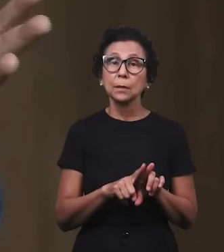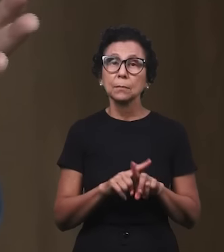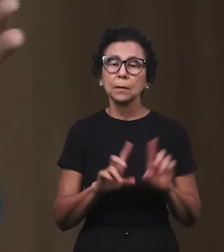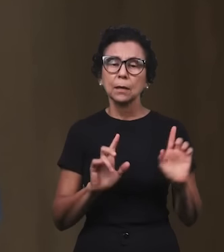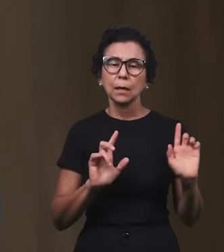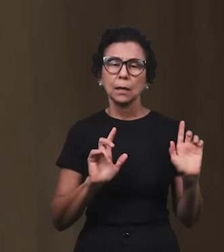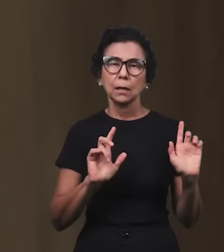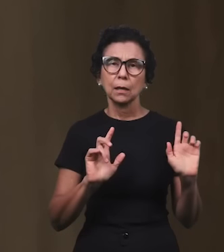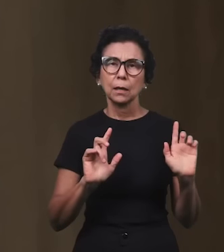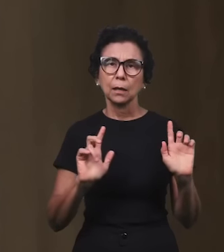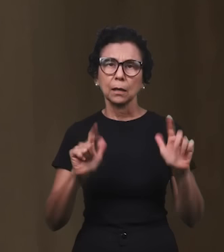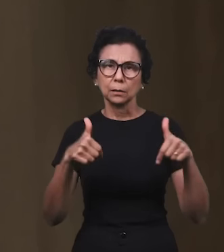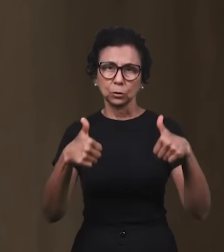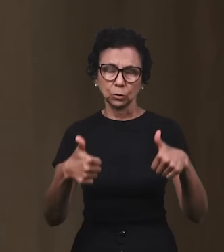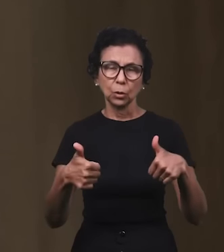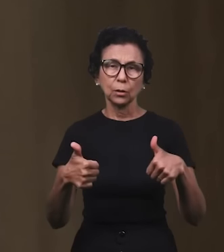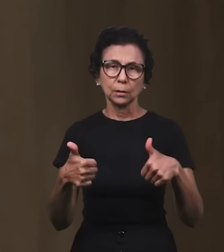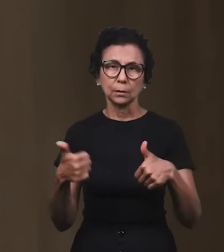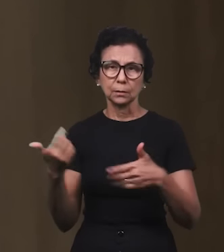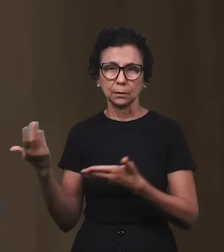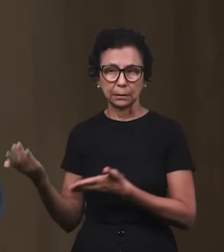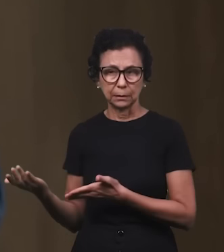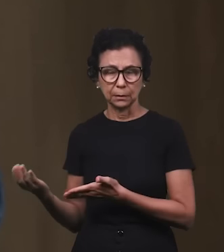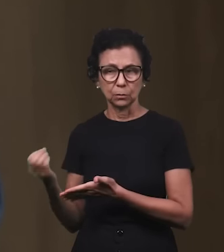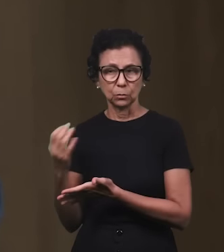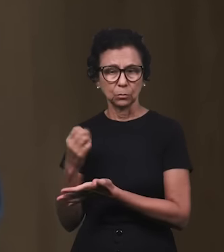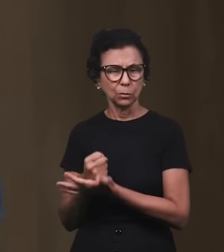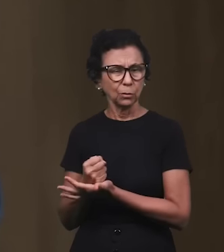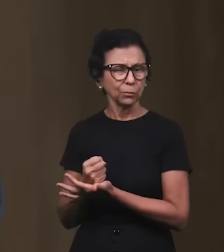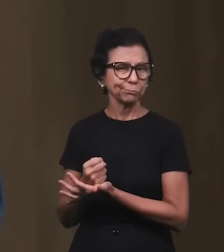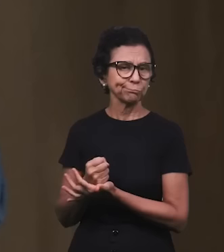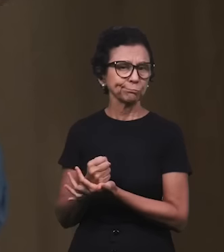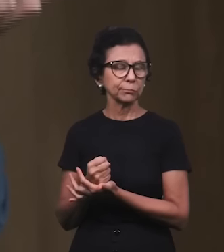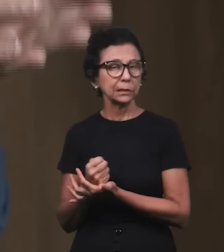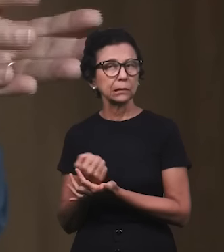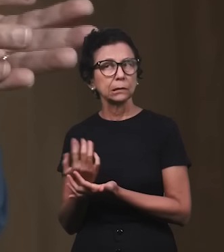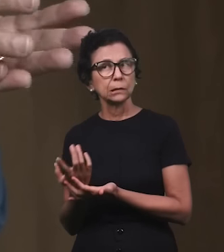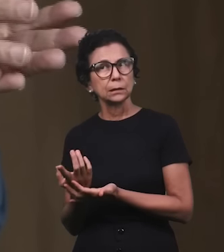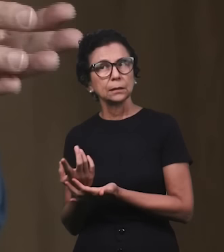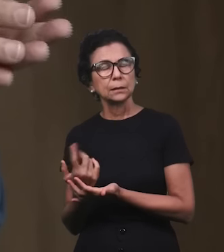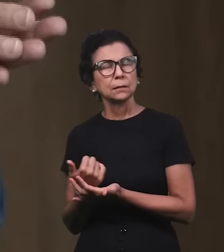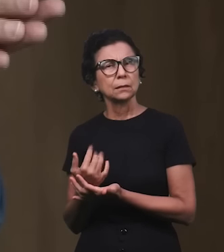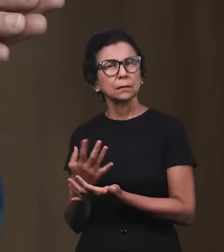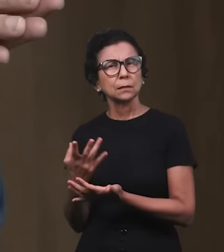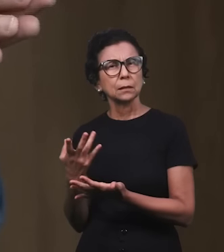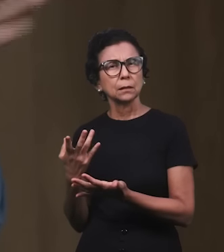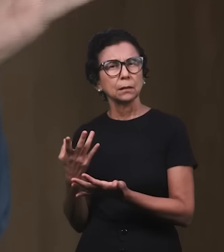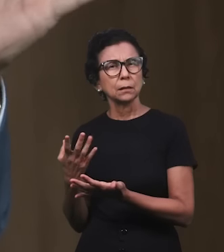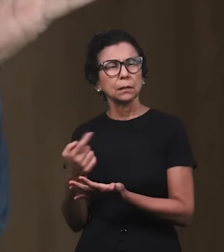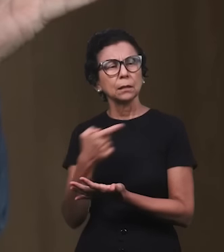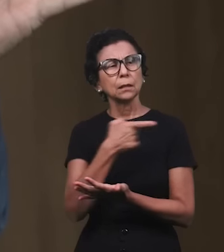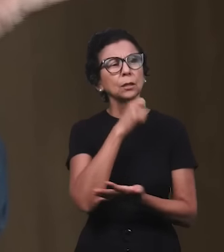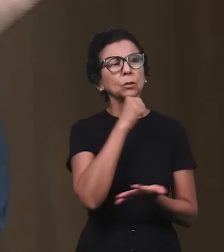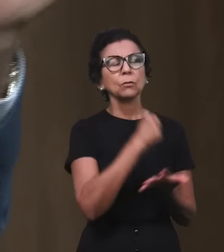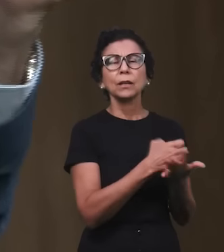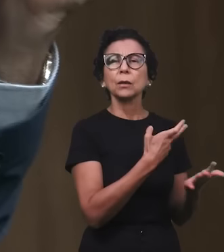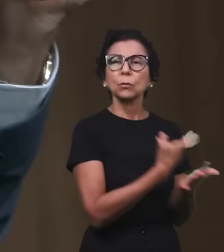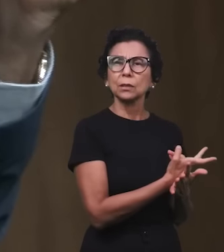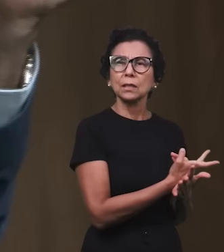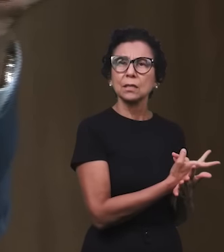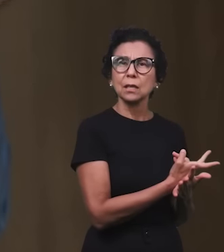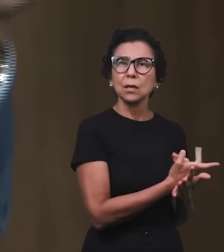Espírito Santo descritas no Novo Testamento, será que elas de alguma forma aconteceram no Velho Testamento? Porque o Espírito